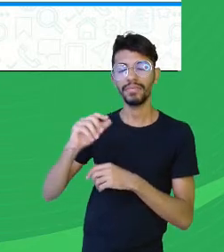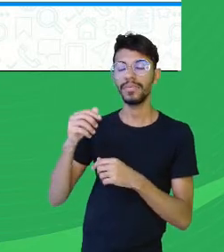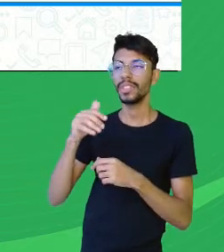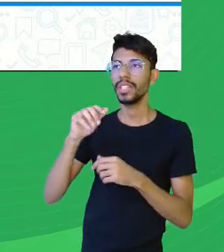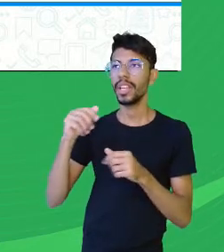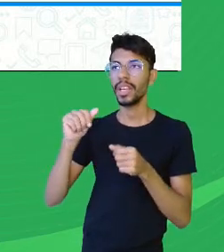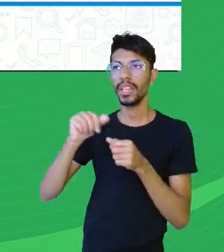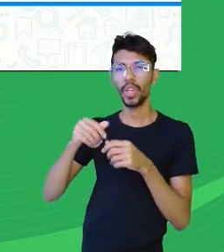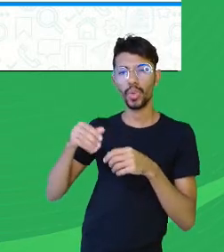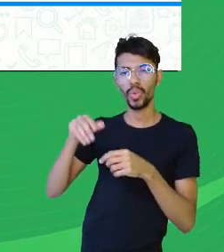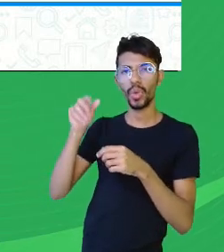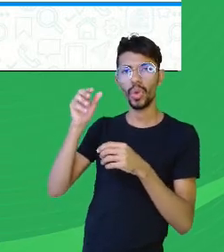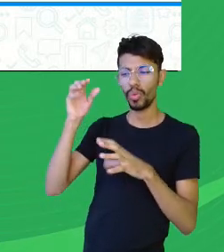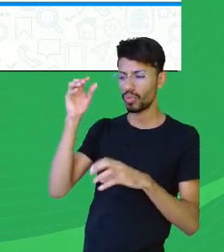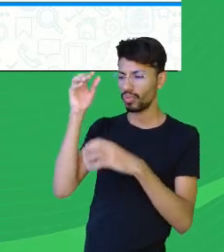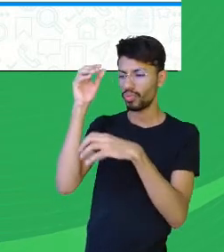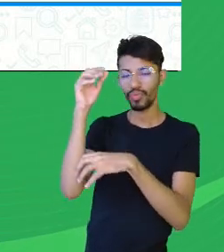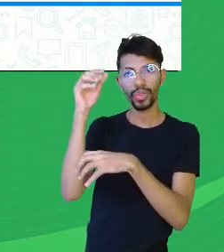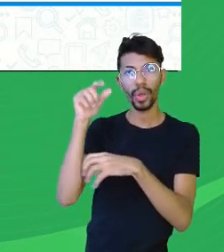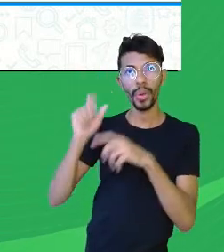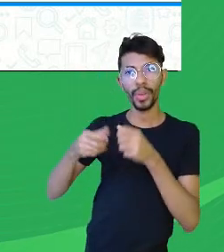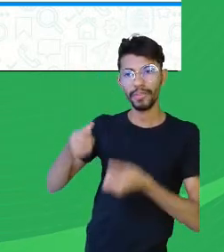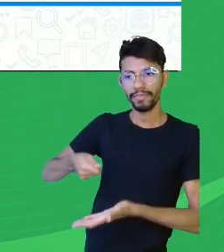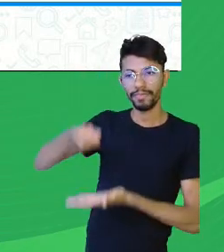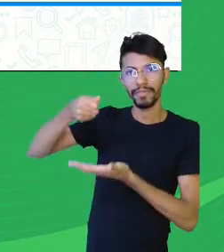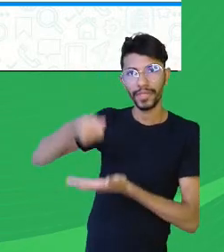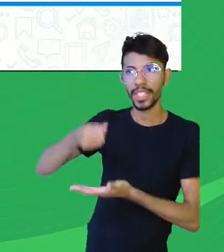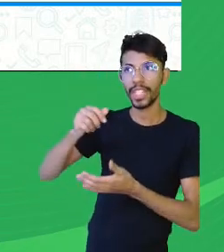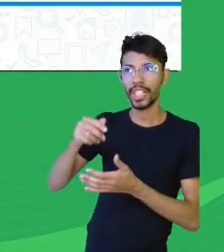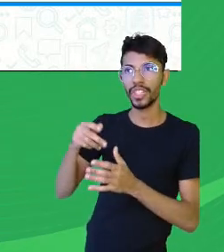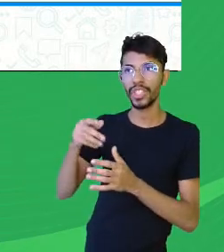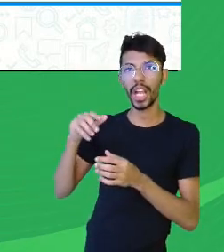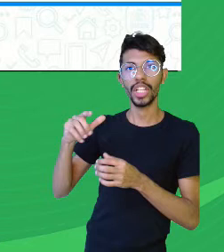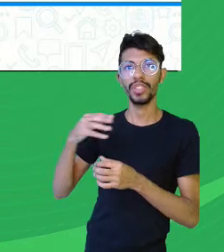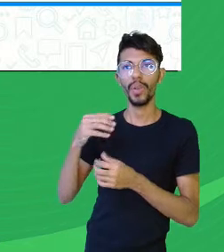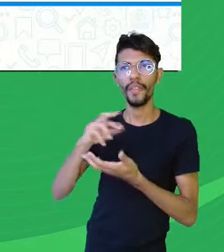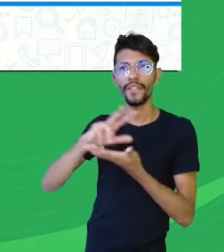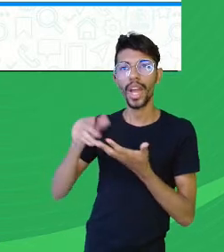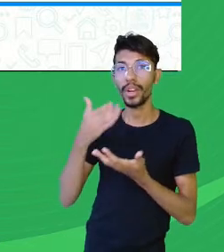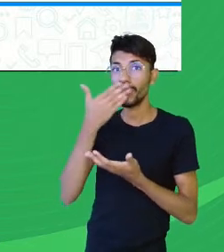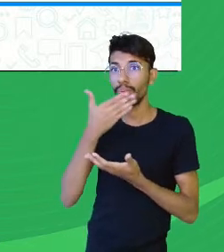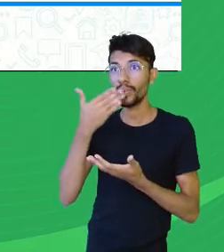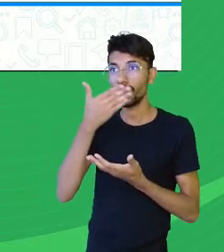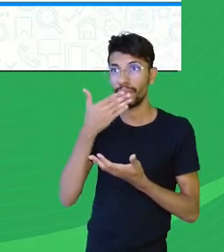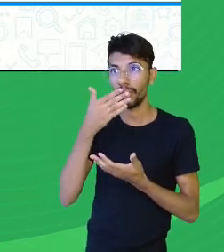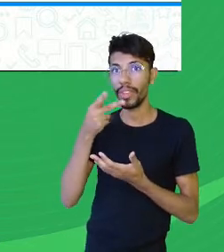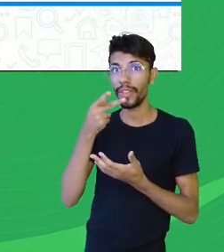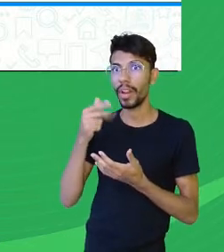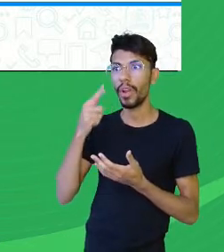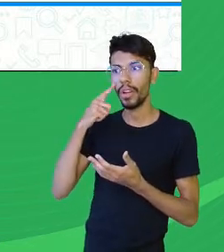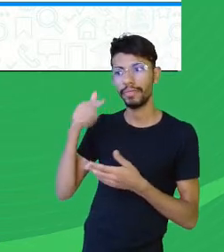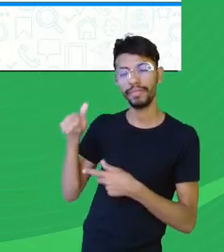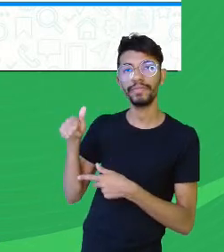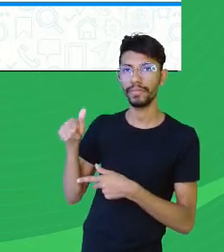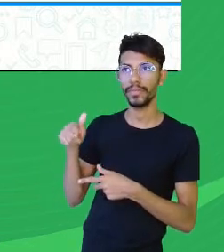disse o seguinte: olha só, eu vou colocar aqui essa cesta de doces embaixo desse aloé. Quando eu disser